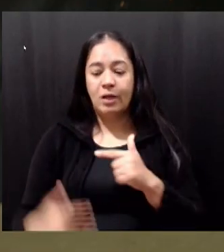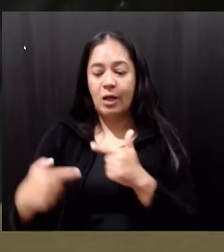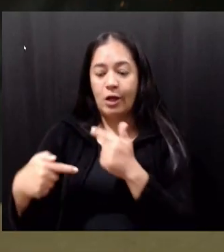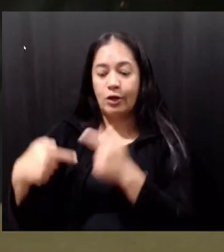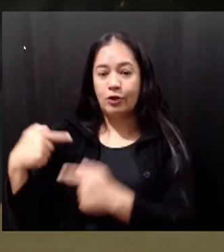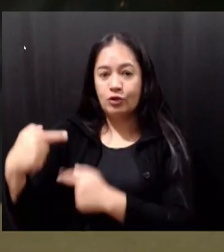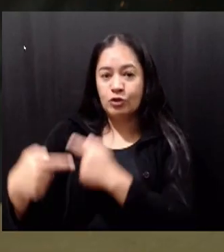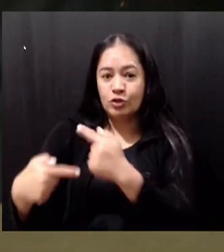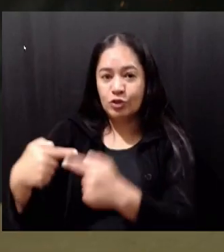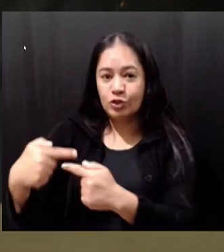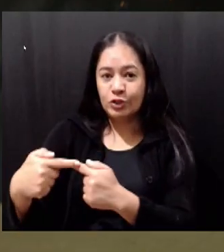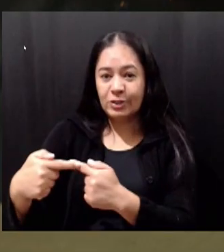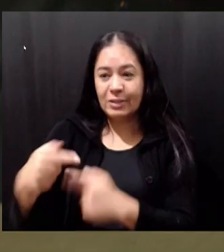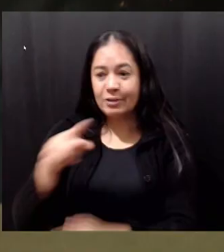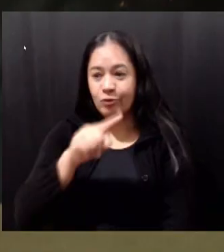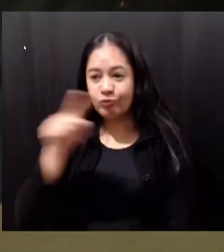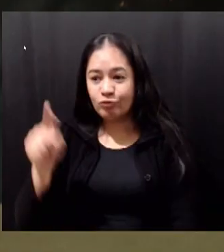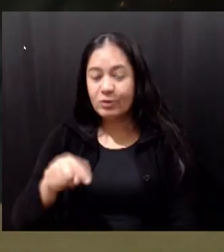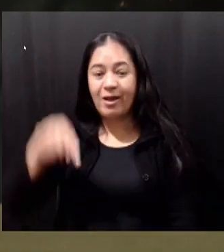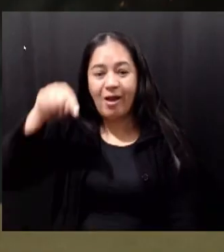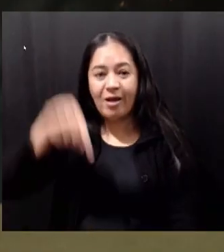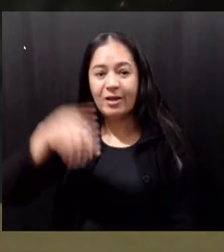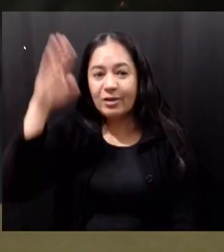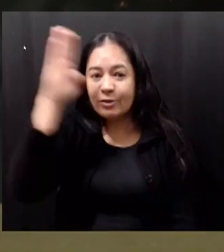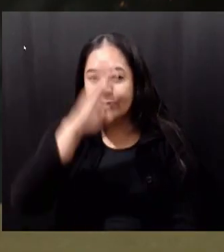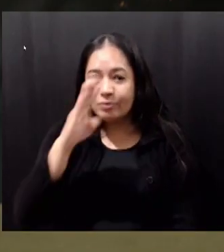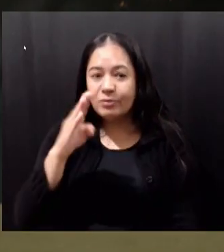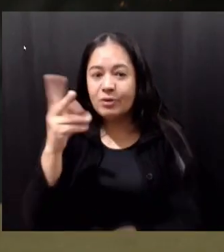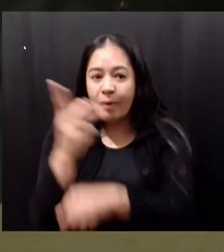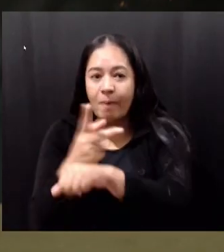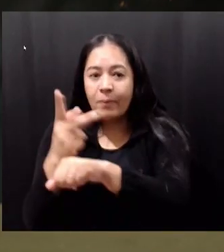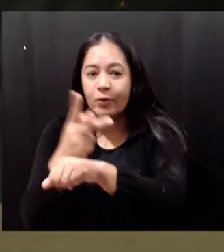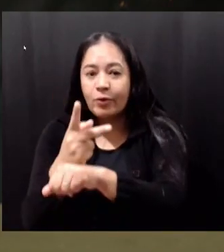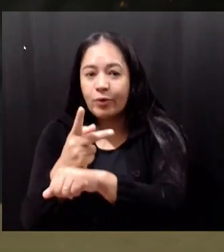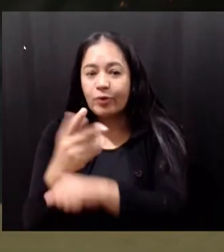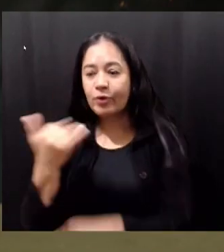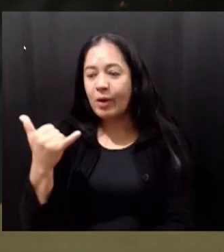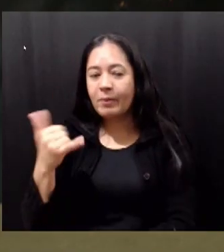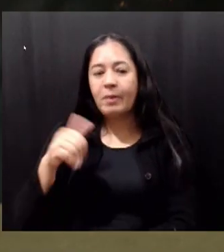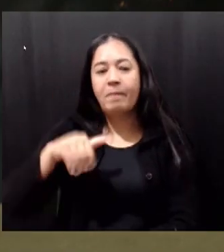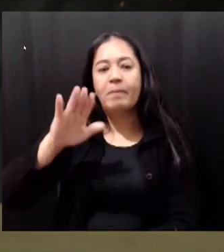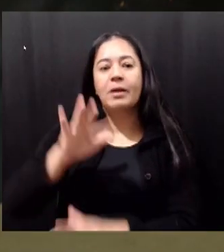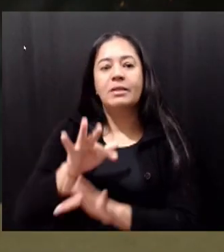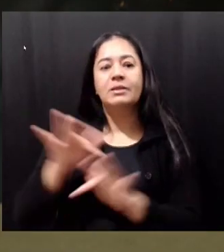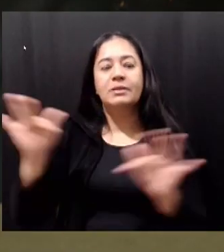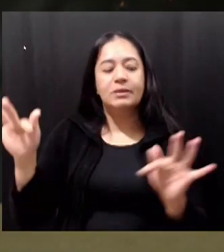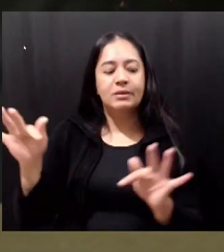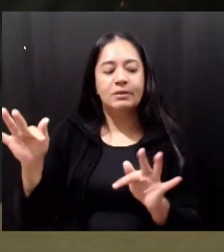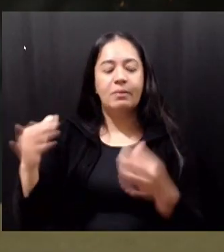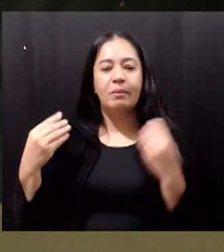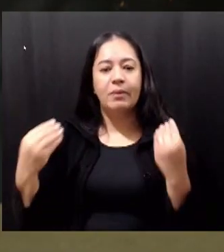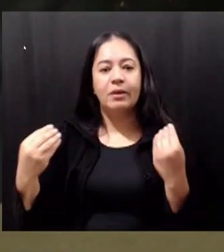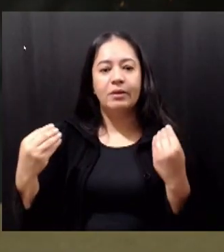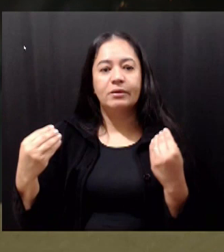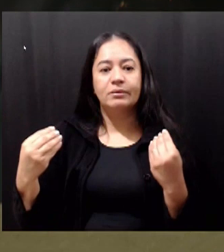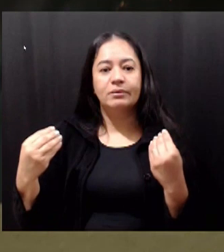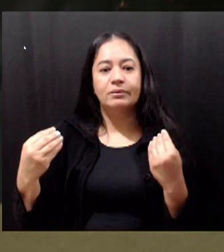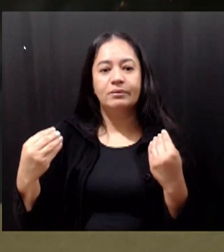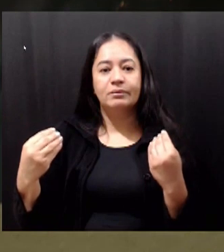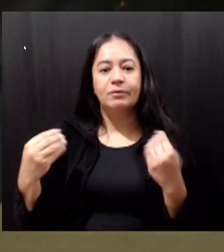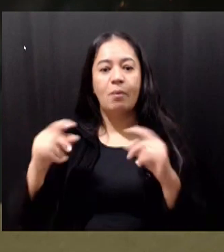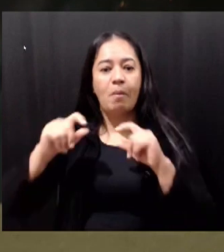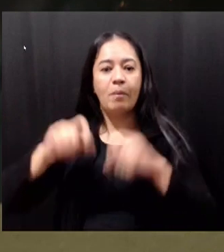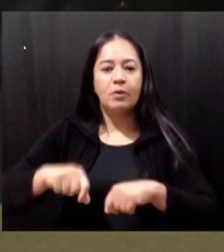Brasil, também está em busca desses aparelhos mais simples para uma possível